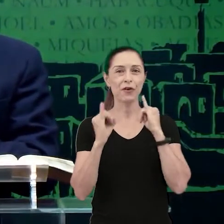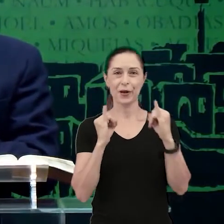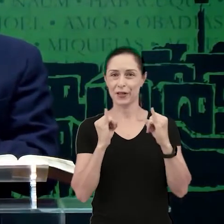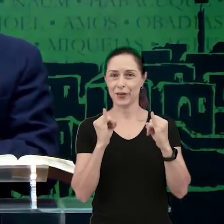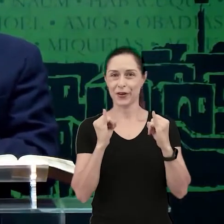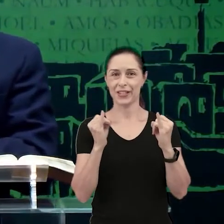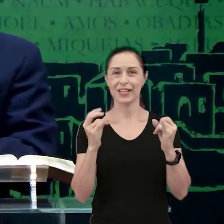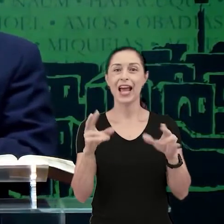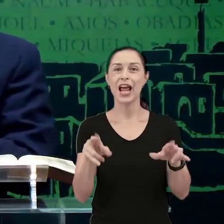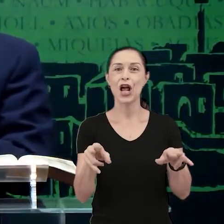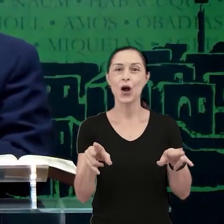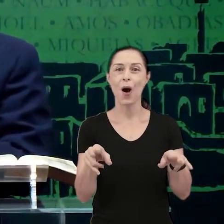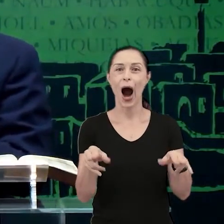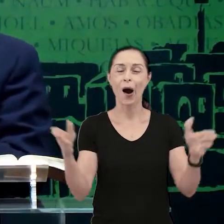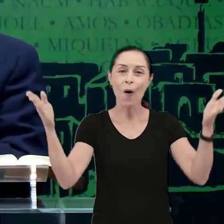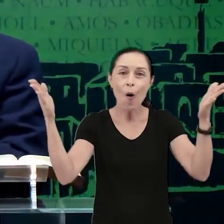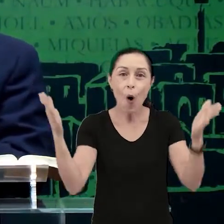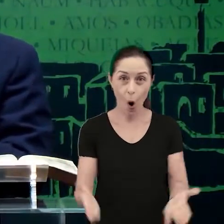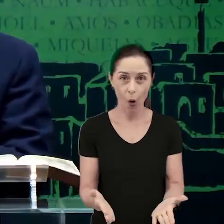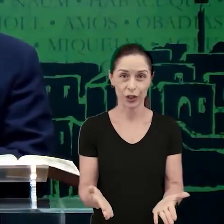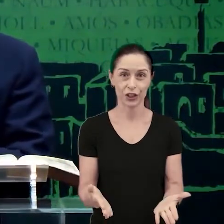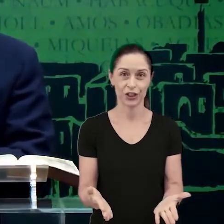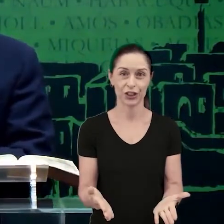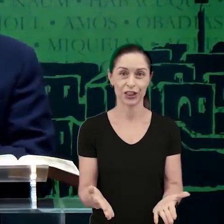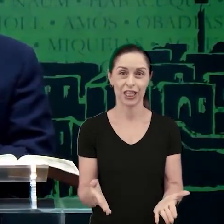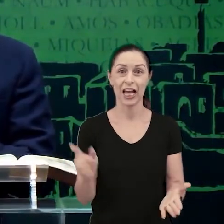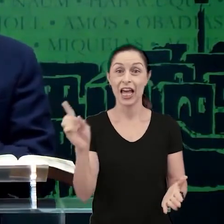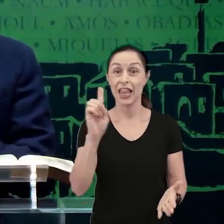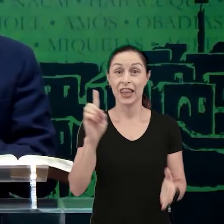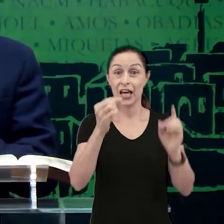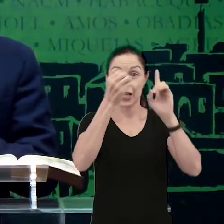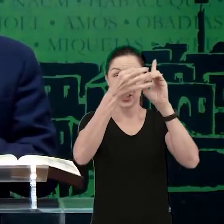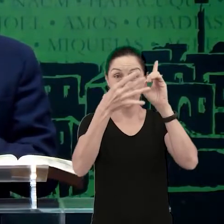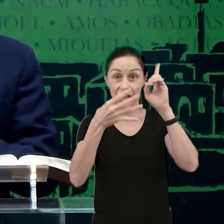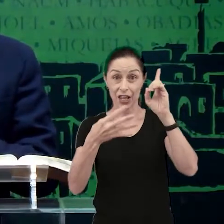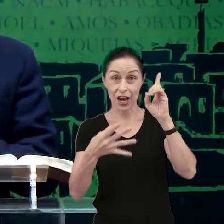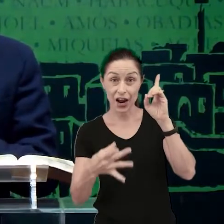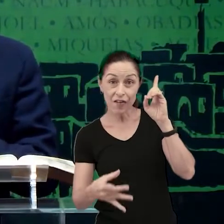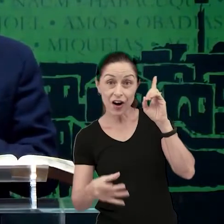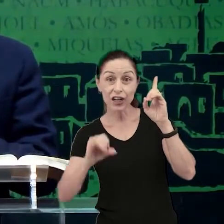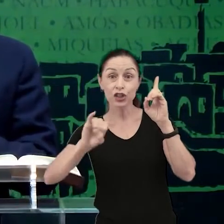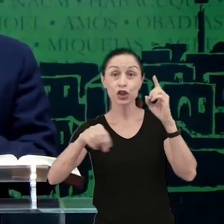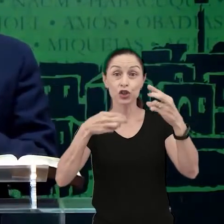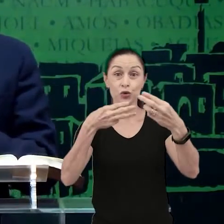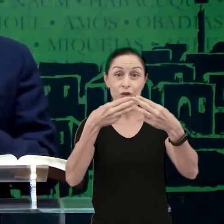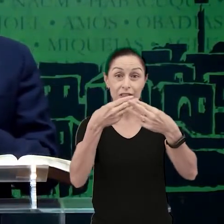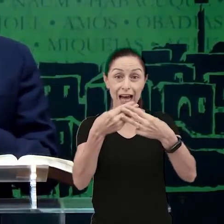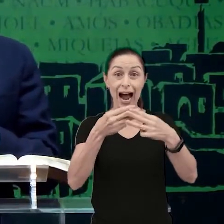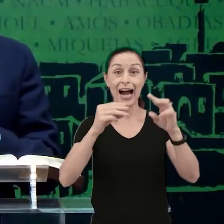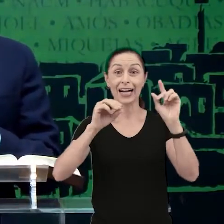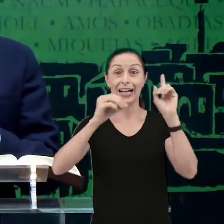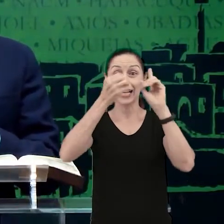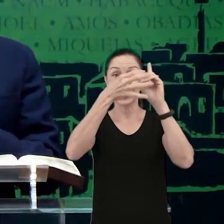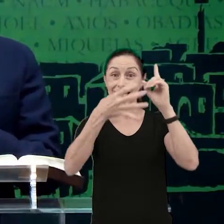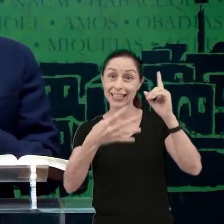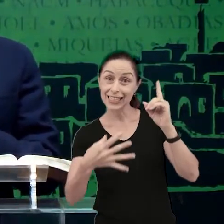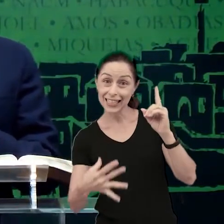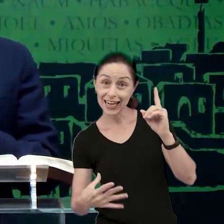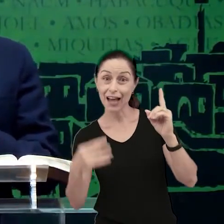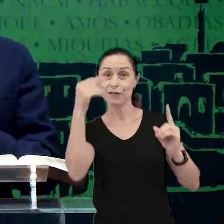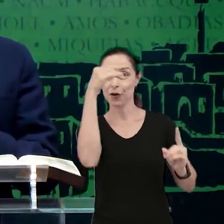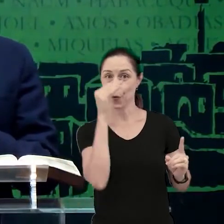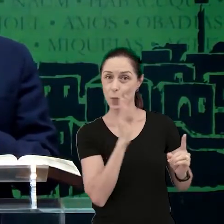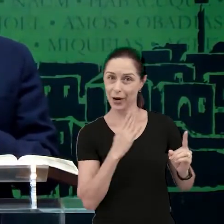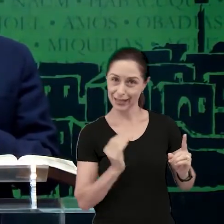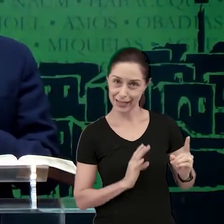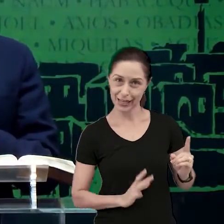dias. Ele não está descrevendo apenas Judá, ele está descrevendo o Brasil. Mas ele está descrevendo o Brasil, ele está